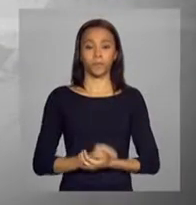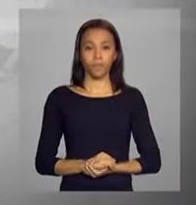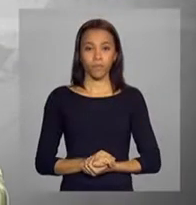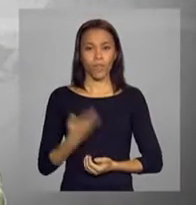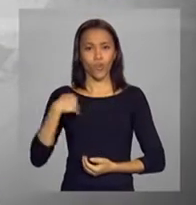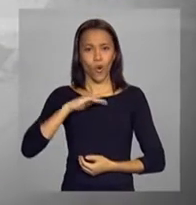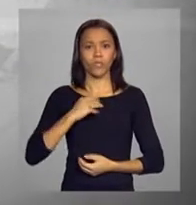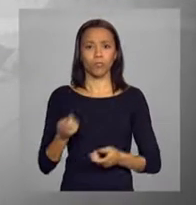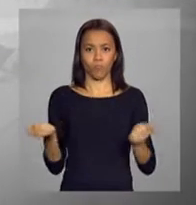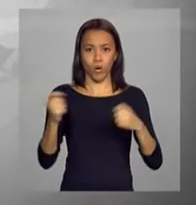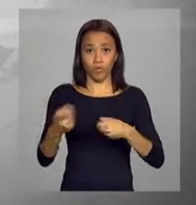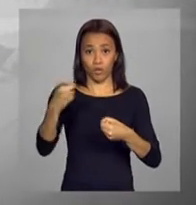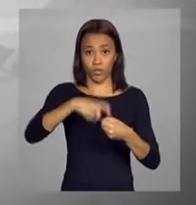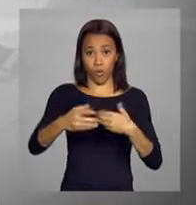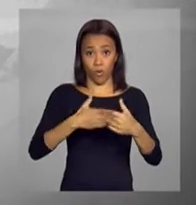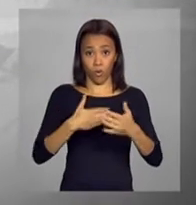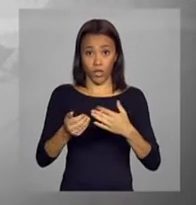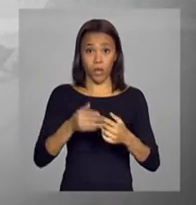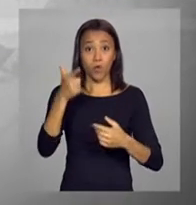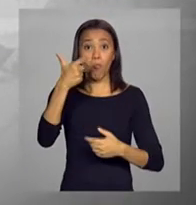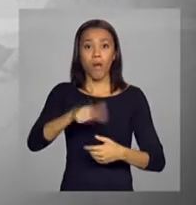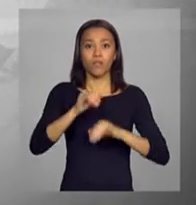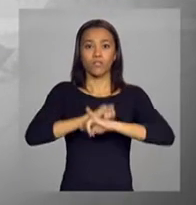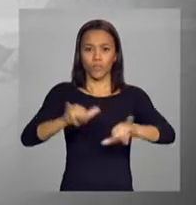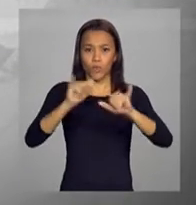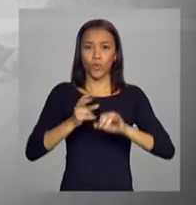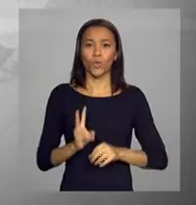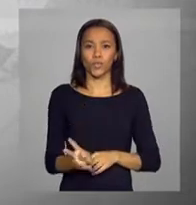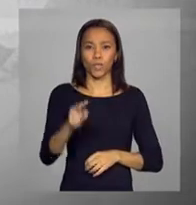E nós podemos voltar a qualquer momento com outras